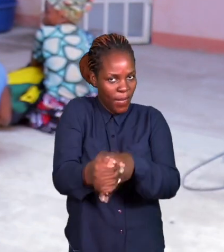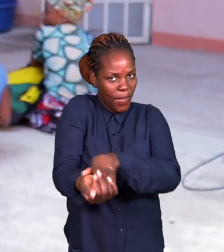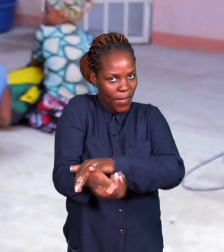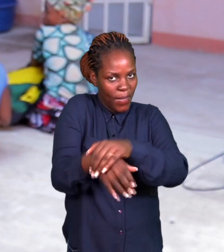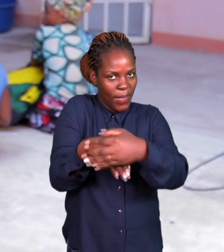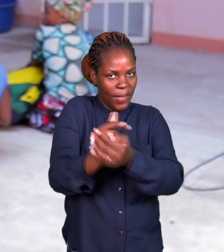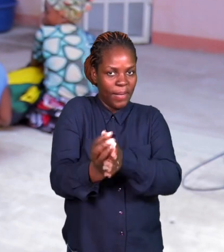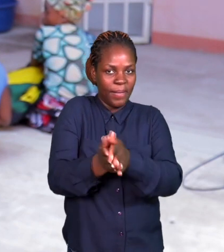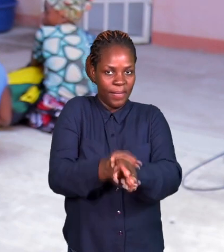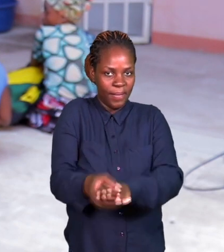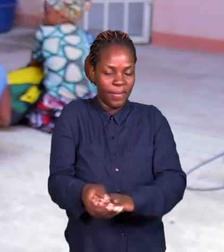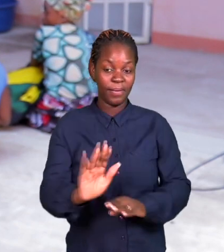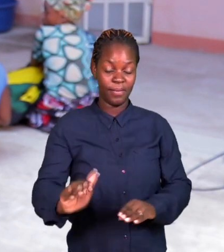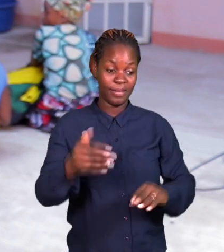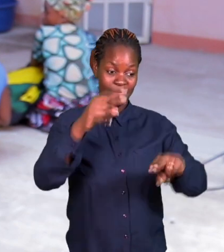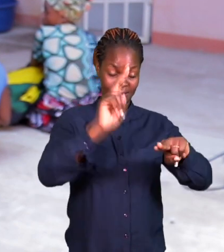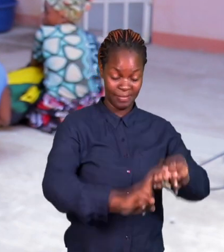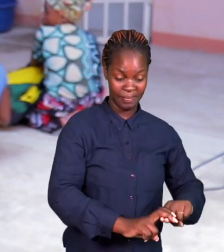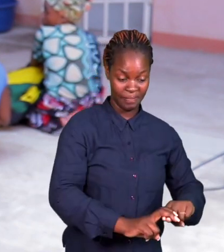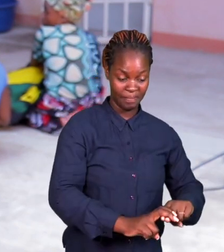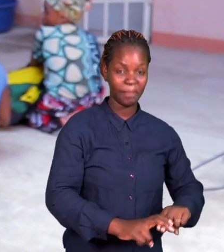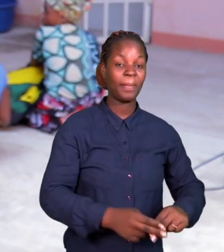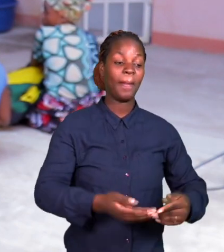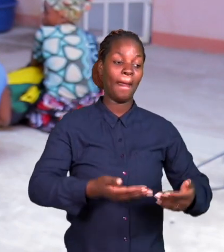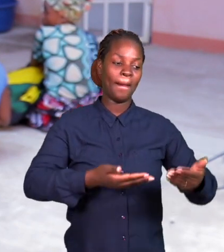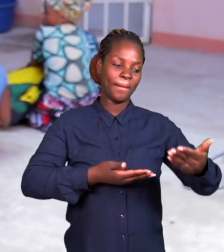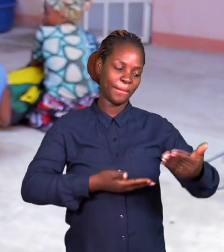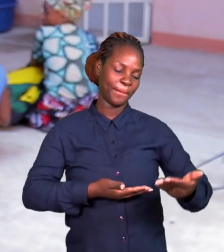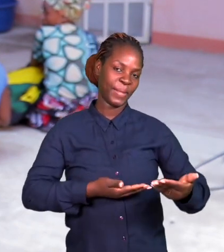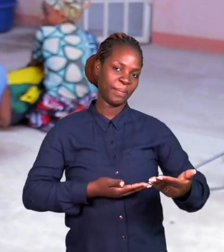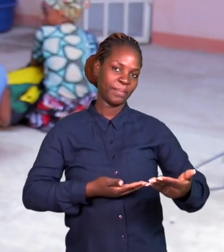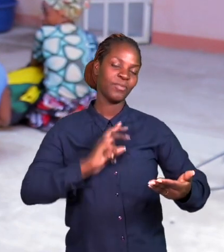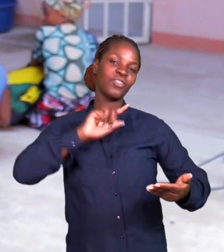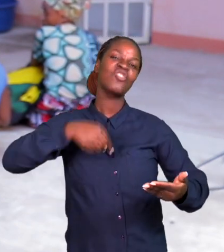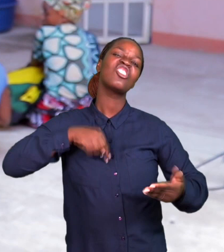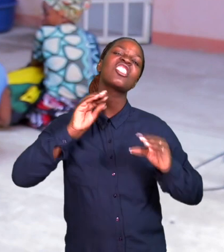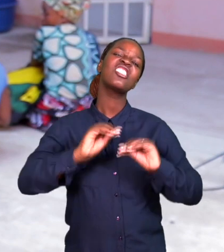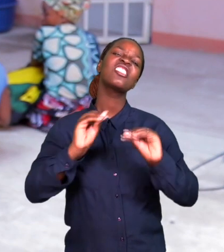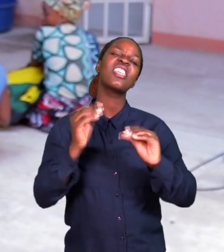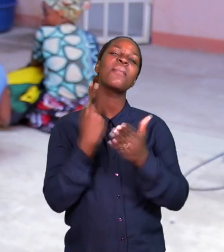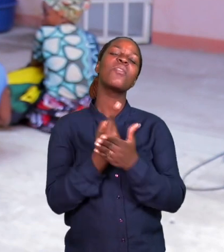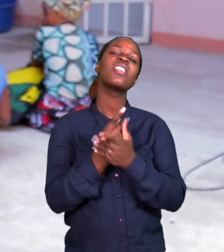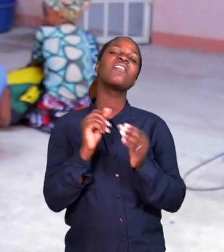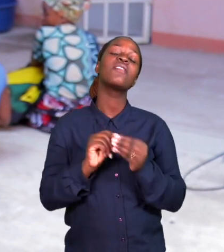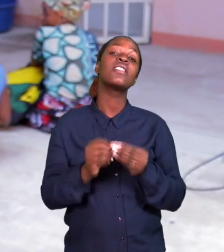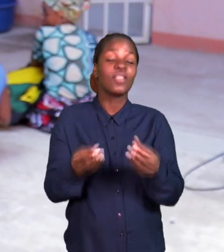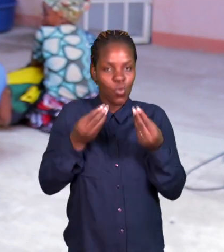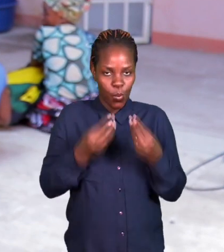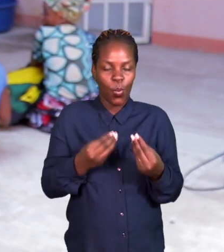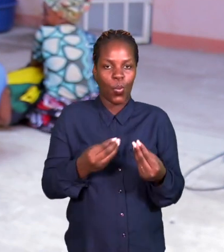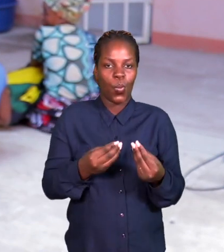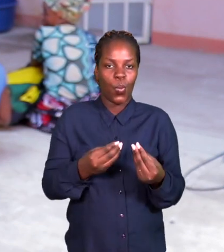fazer, sentar com o bebê, lavar as mãos e, como elas vêm com o bebê aqui,